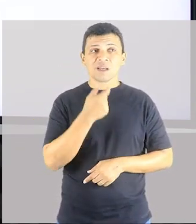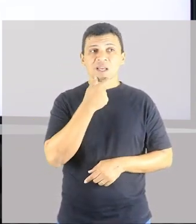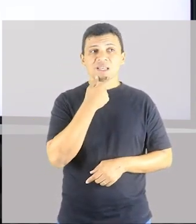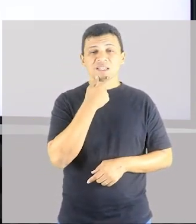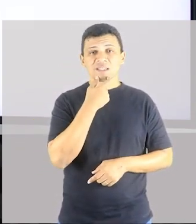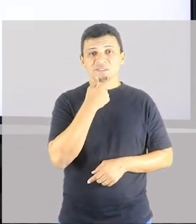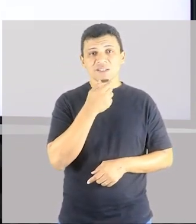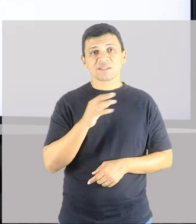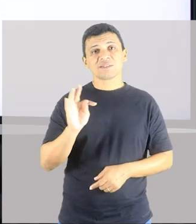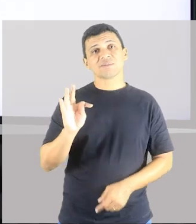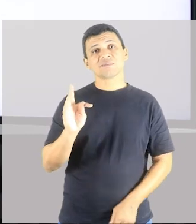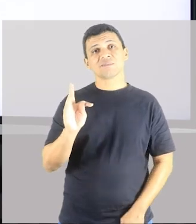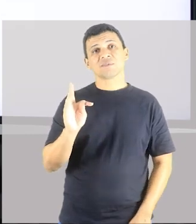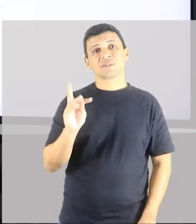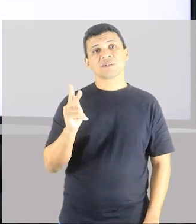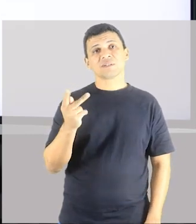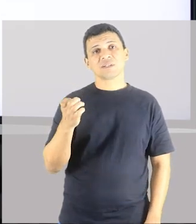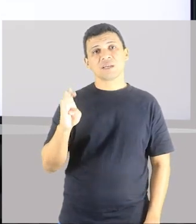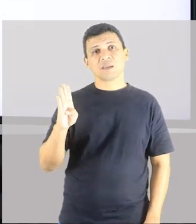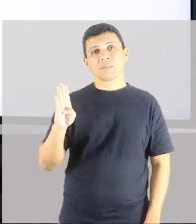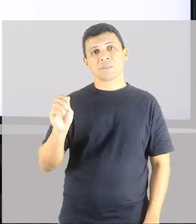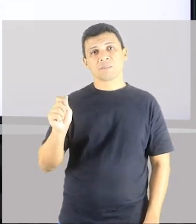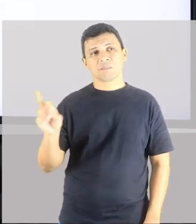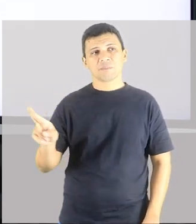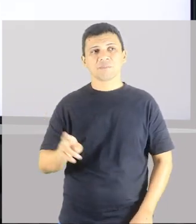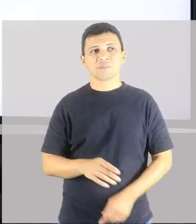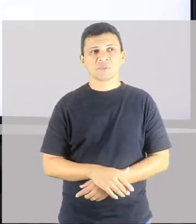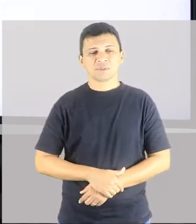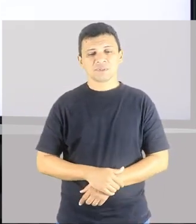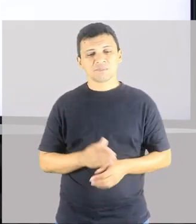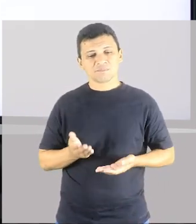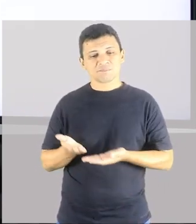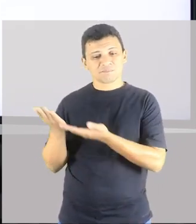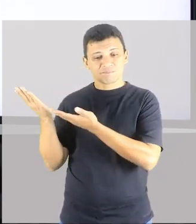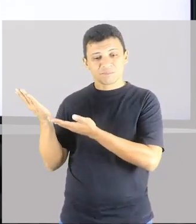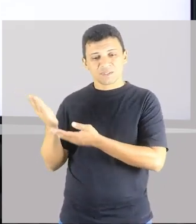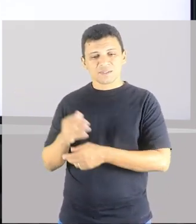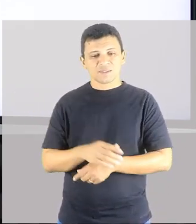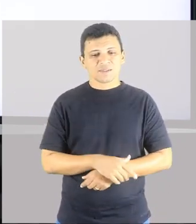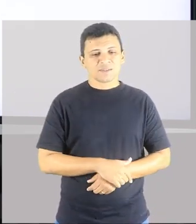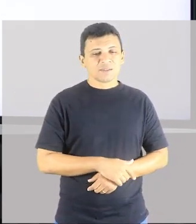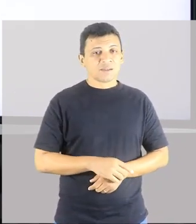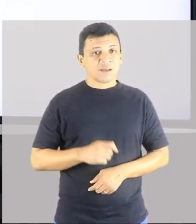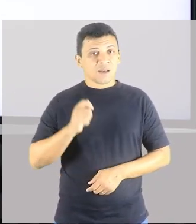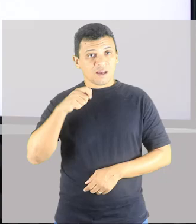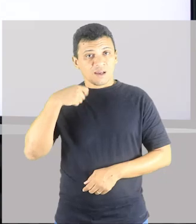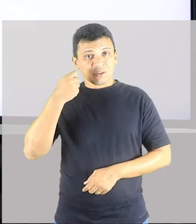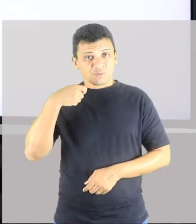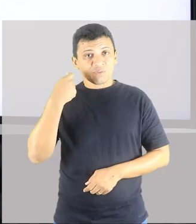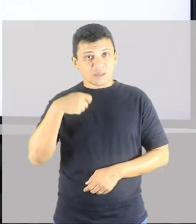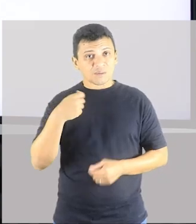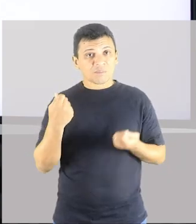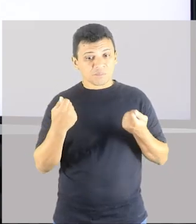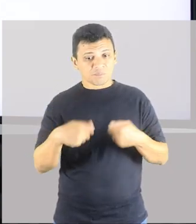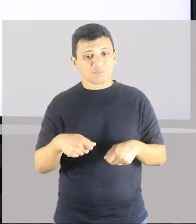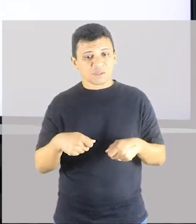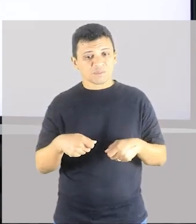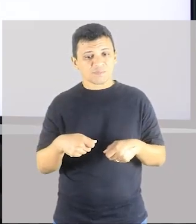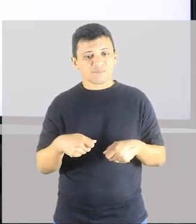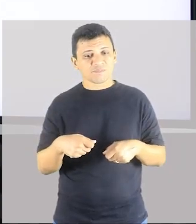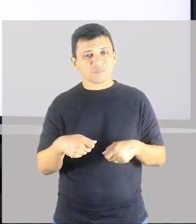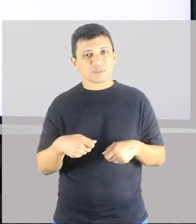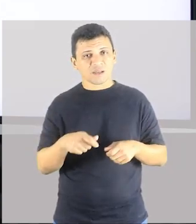seria essa the bar. Então, eu tenho aqui lawyers who are allowed, então advogados que são permitidos